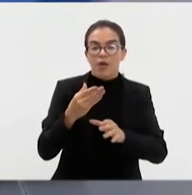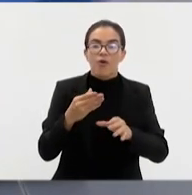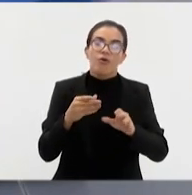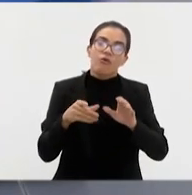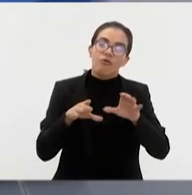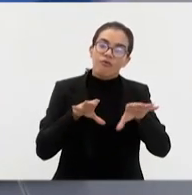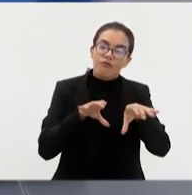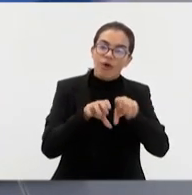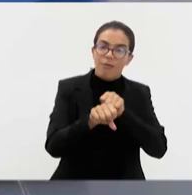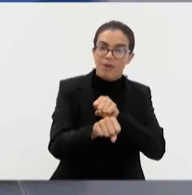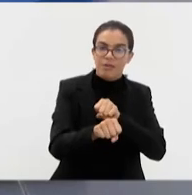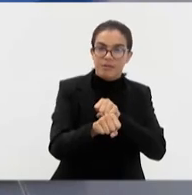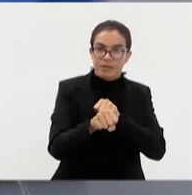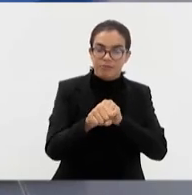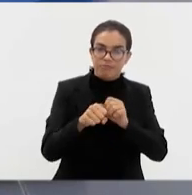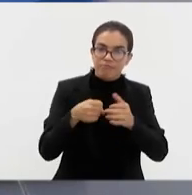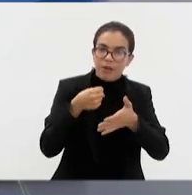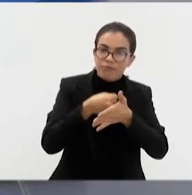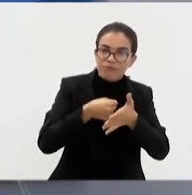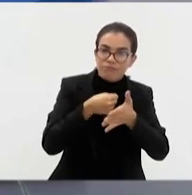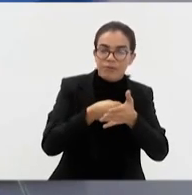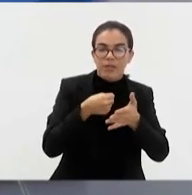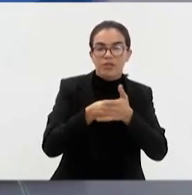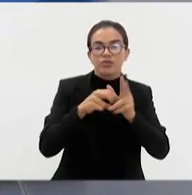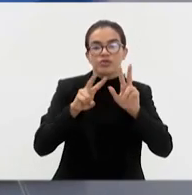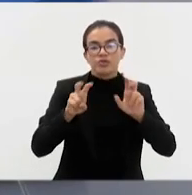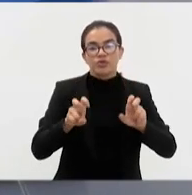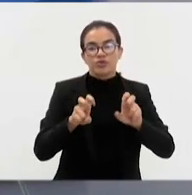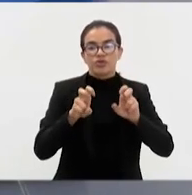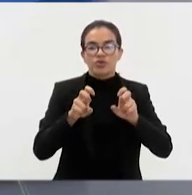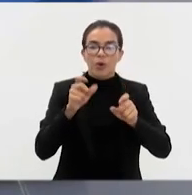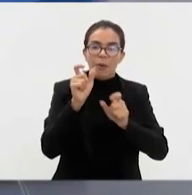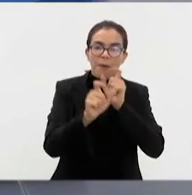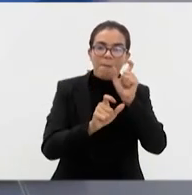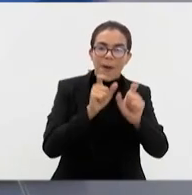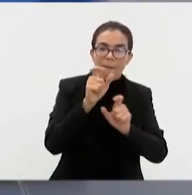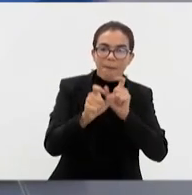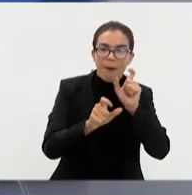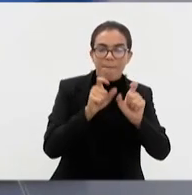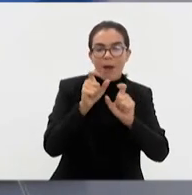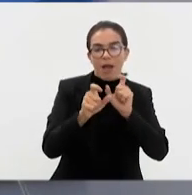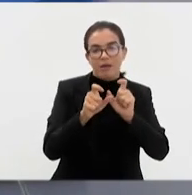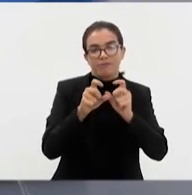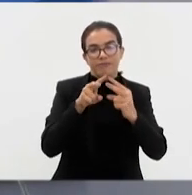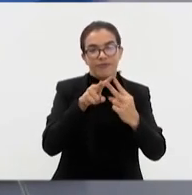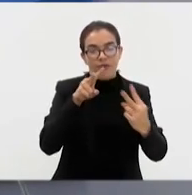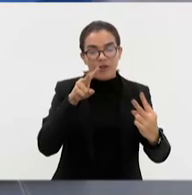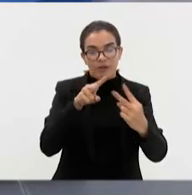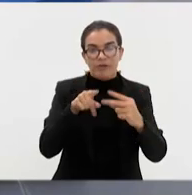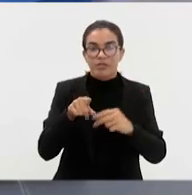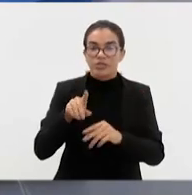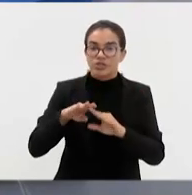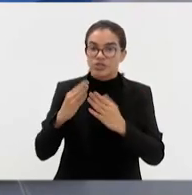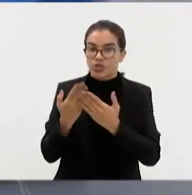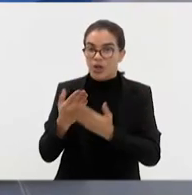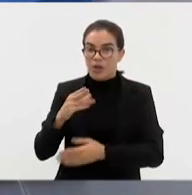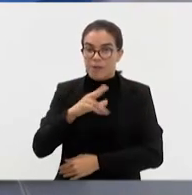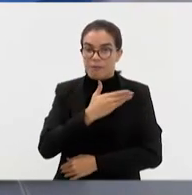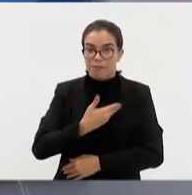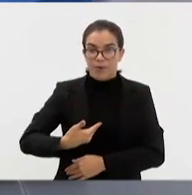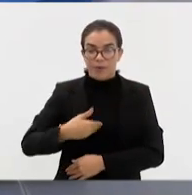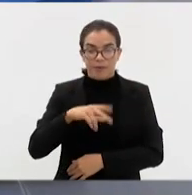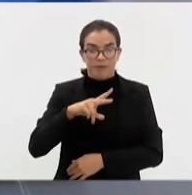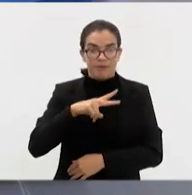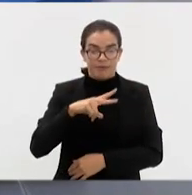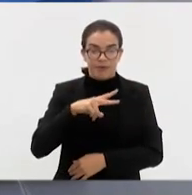para o enfrentamento da violência cibernética contra estudantes das escolas públicas e privadas no âmbito do Estado do Rio de